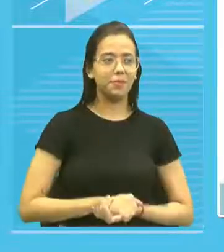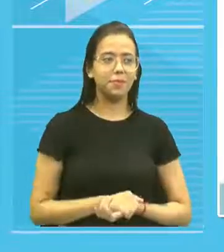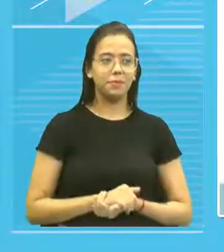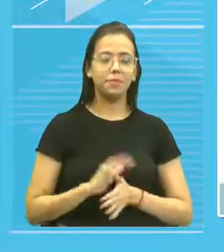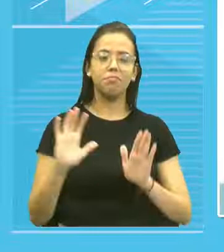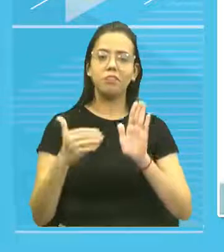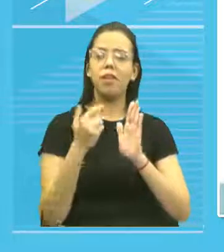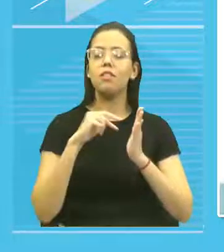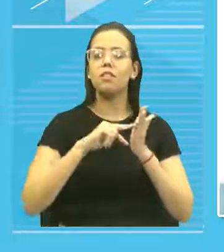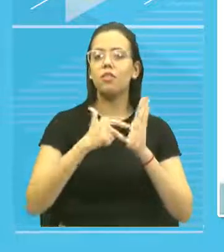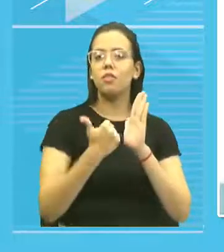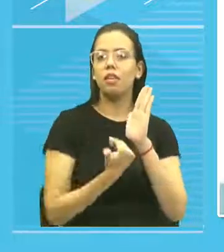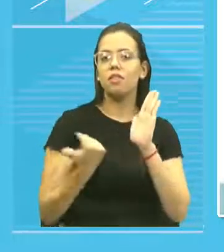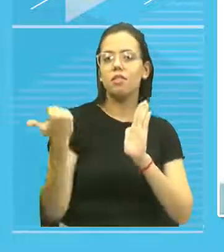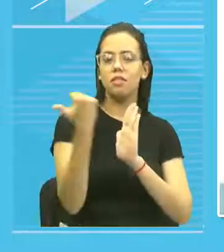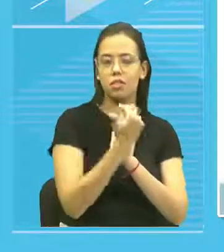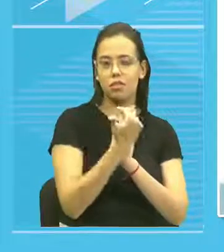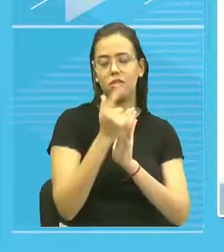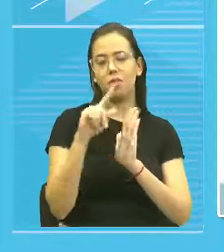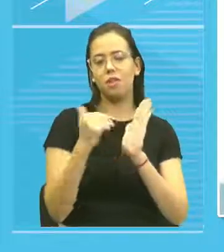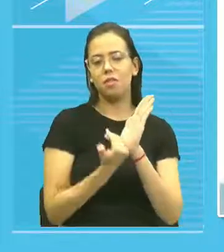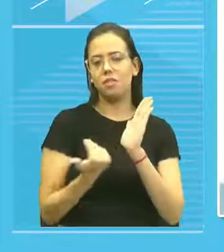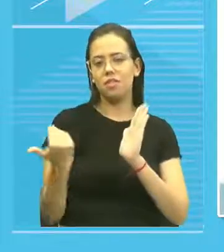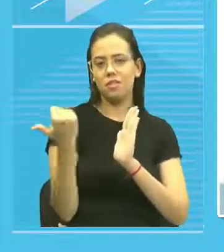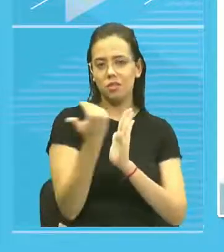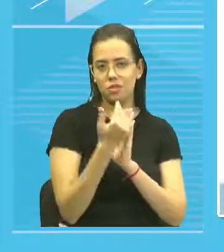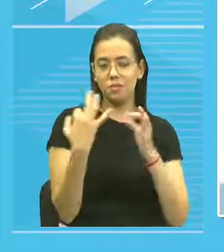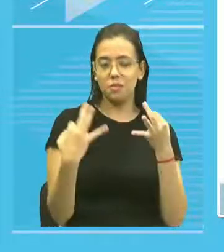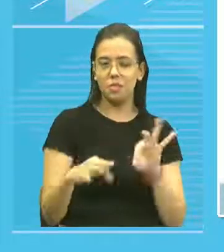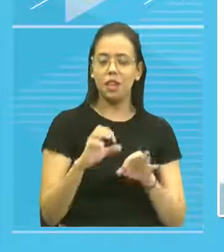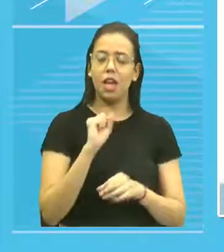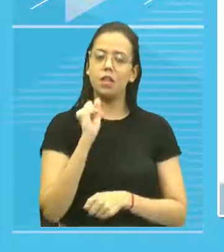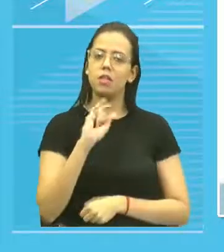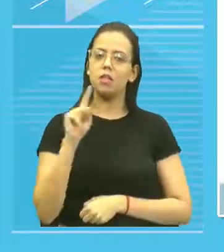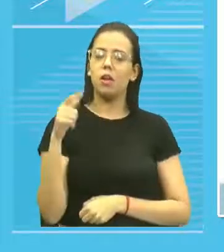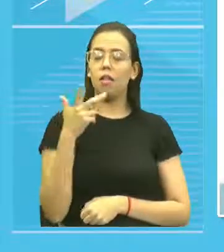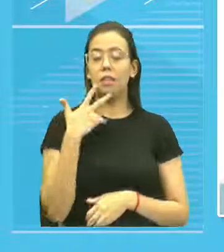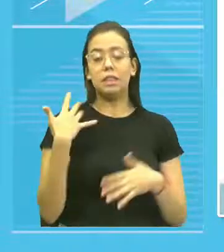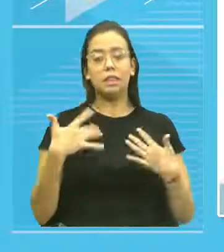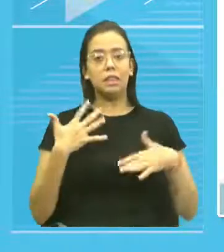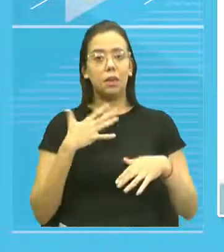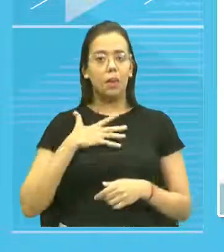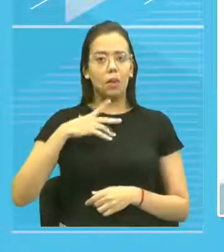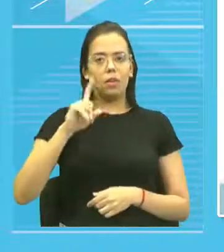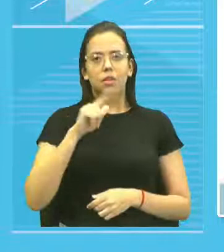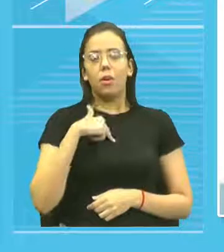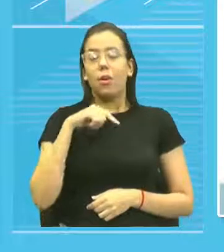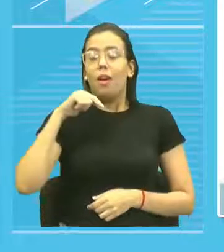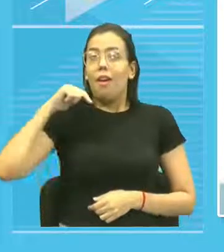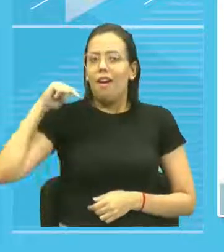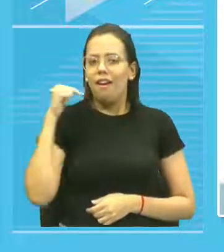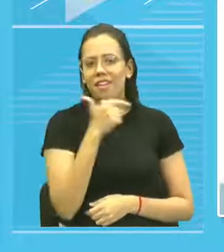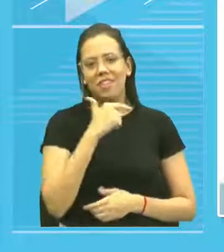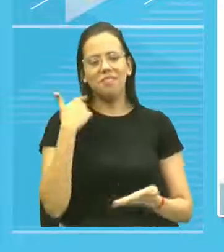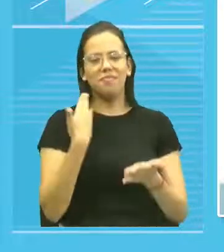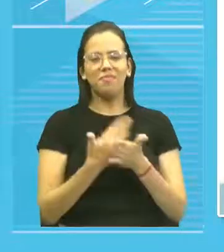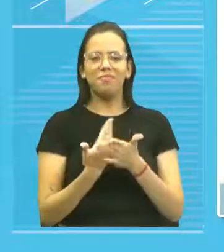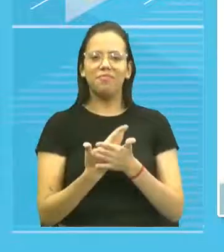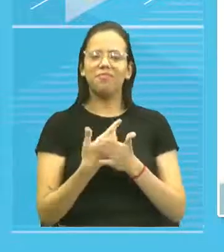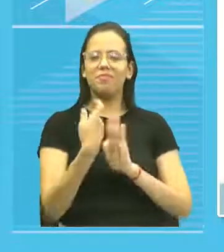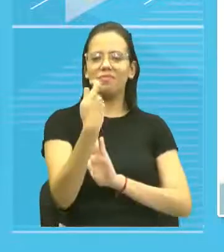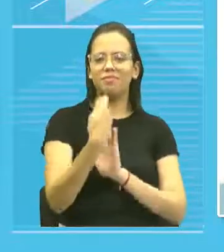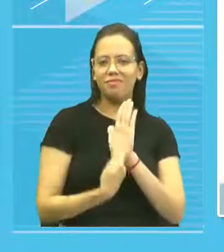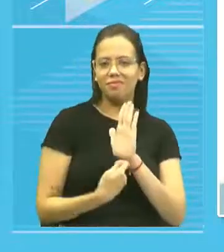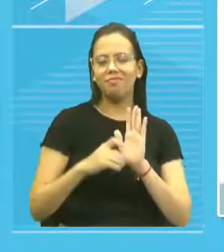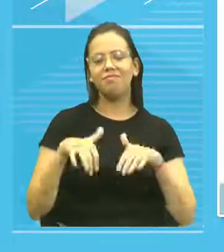um exagero E aí o exagero né quando a gente dizer eita meu Deus Morri de tanto rir na aula do professor vindo